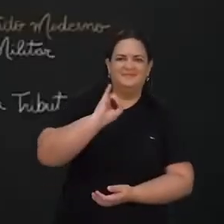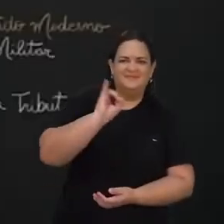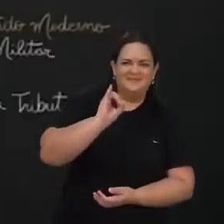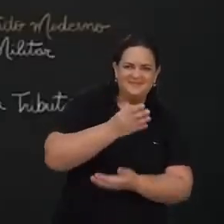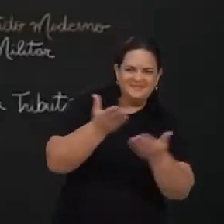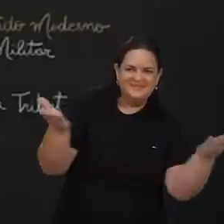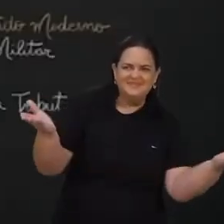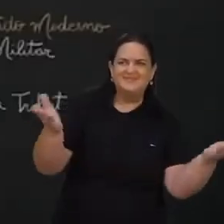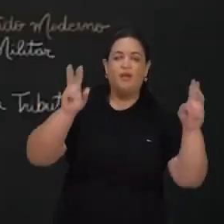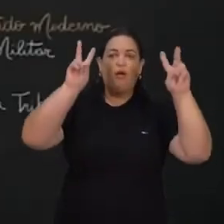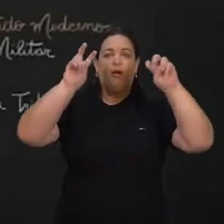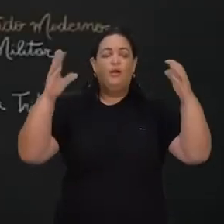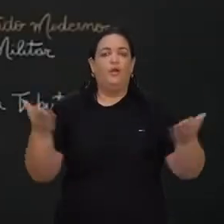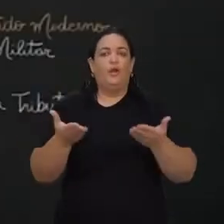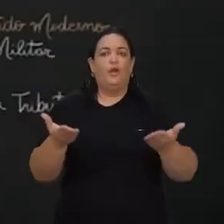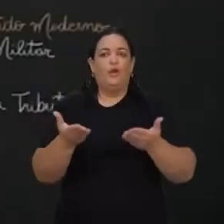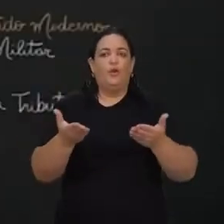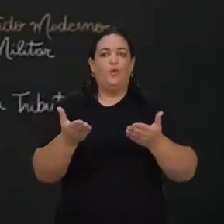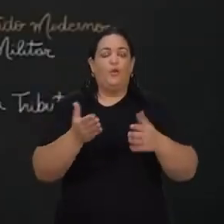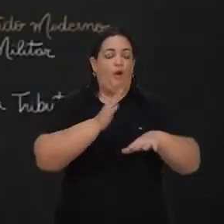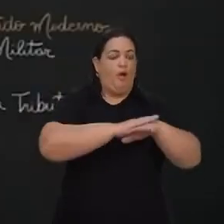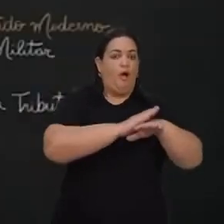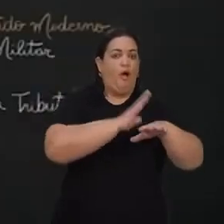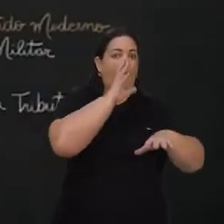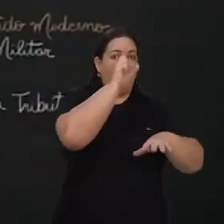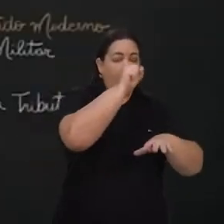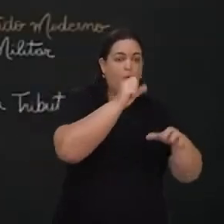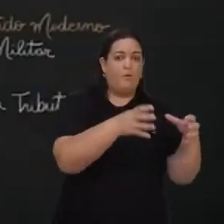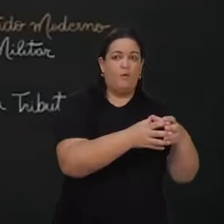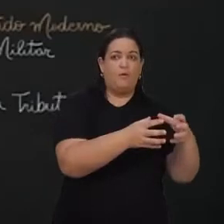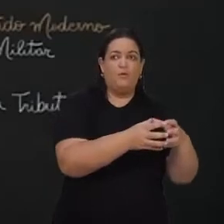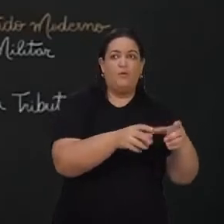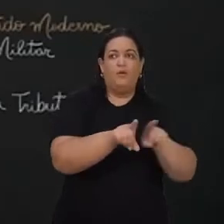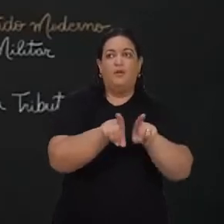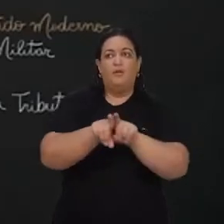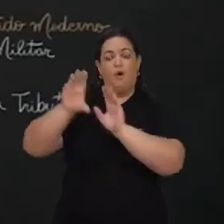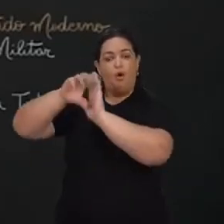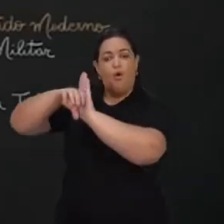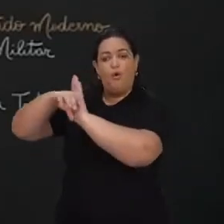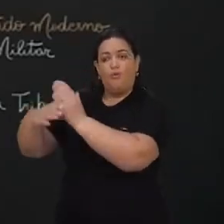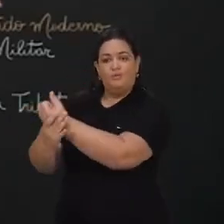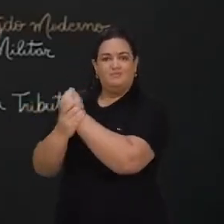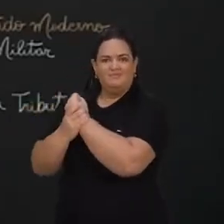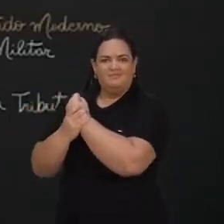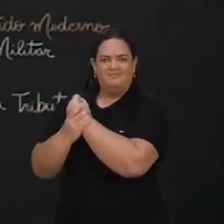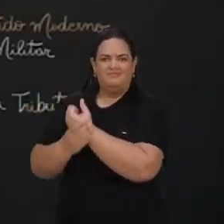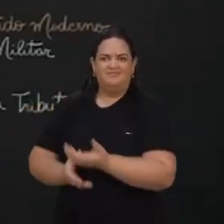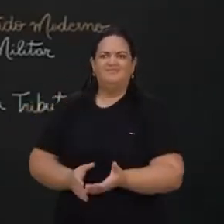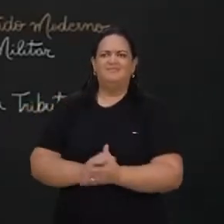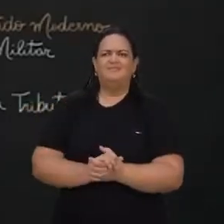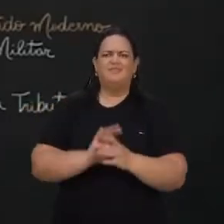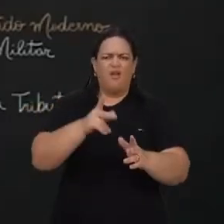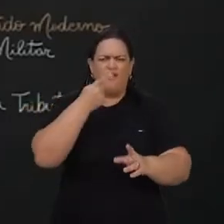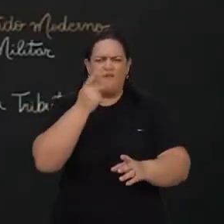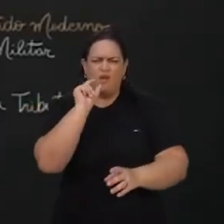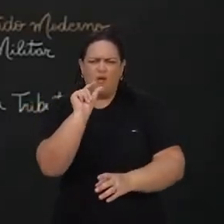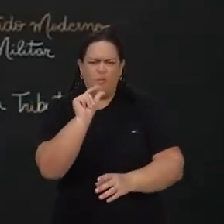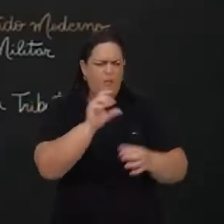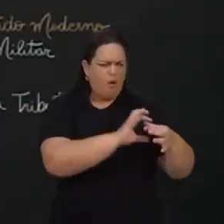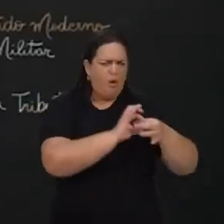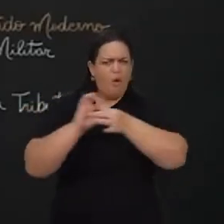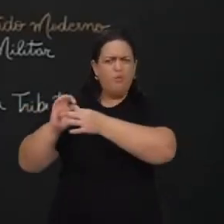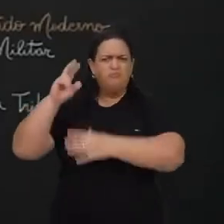Fala aí, pessoal. O título dessa aula é A Centralização do Poder e o Conceito de Absolutismo. Vamos falar um pouquinho do